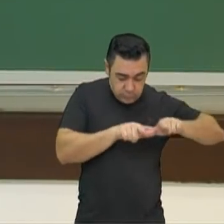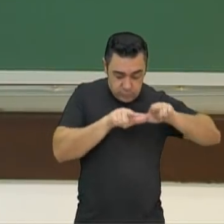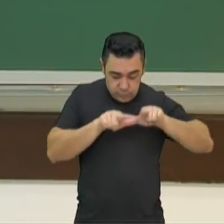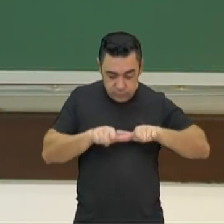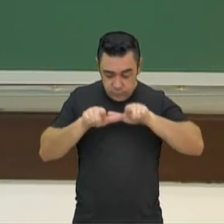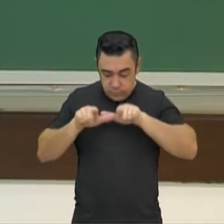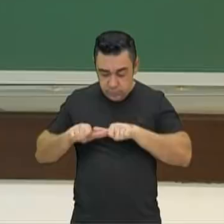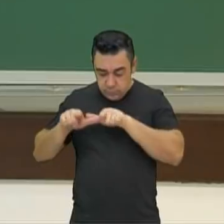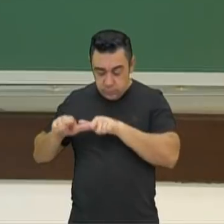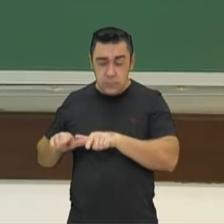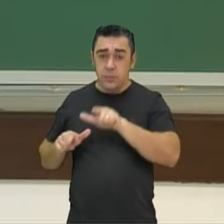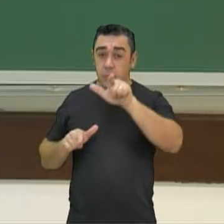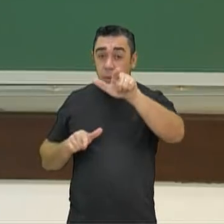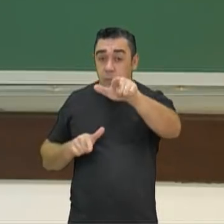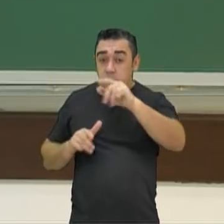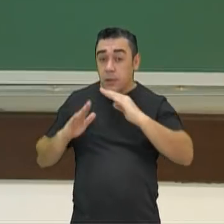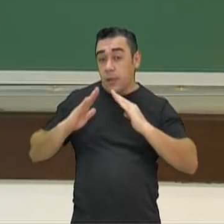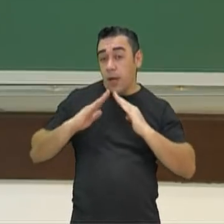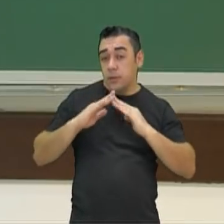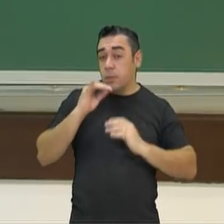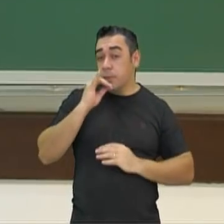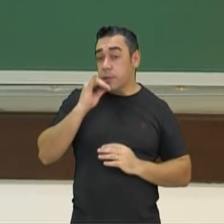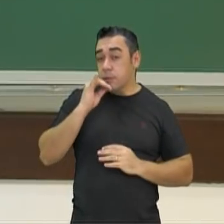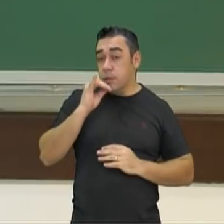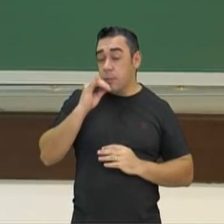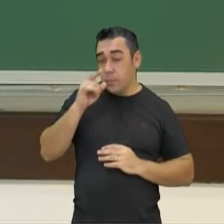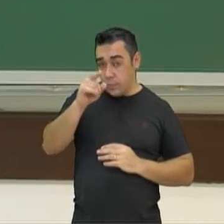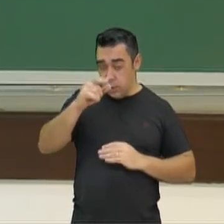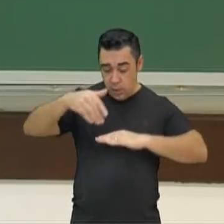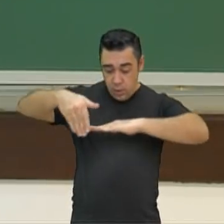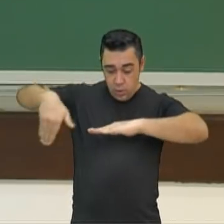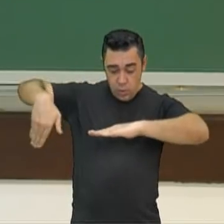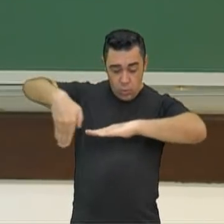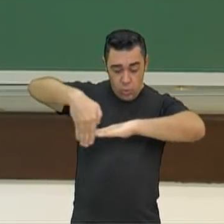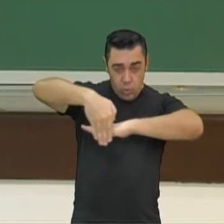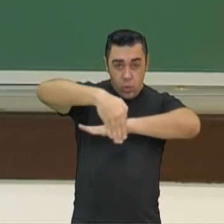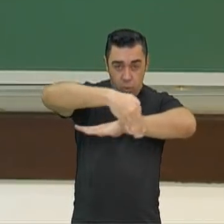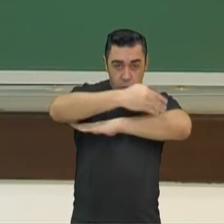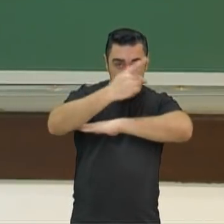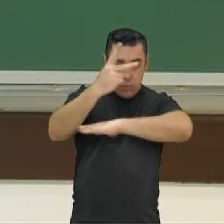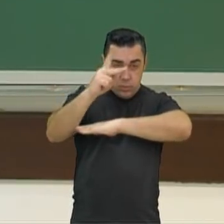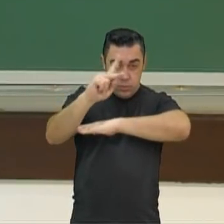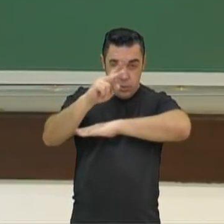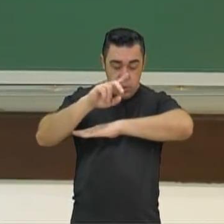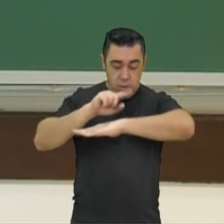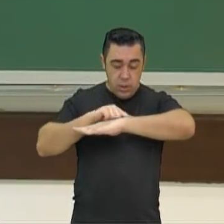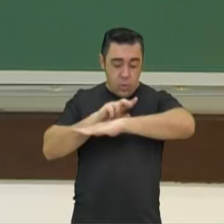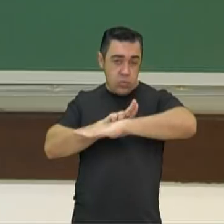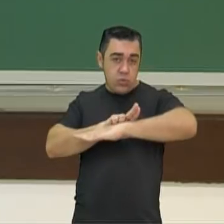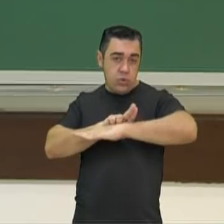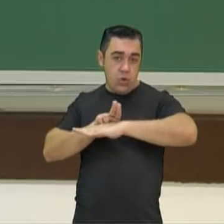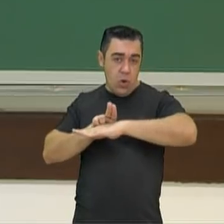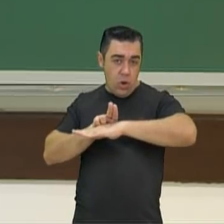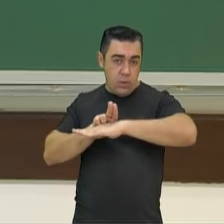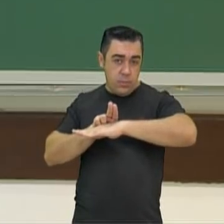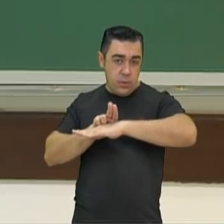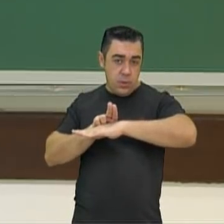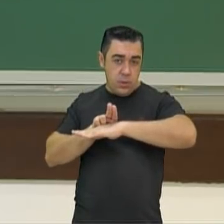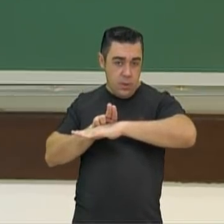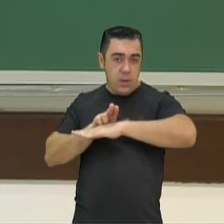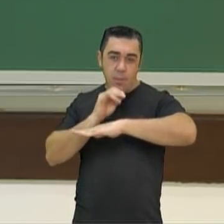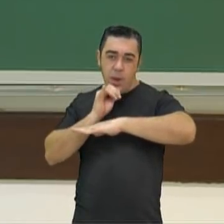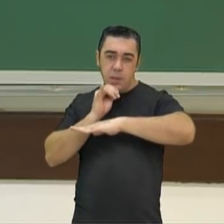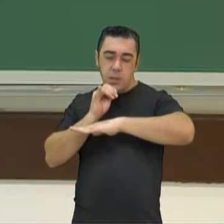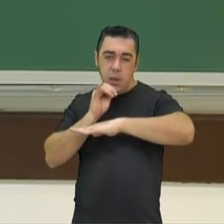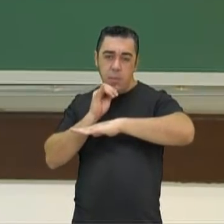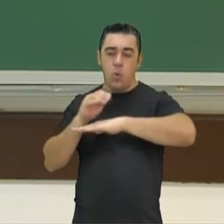dos Palmares, número 28. Entenda o endereço da sua casa, ele sempre vem o nome antes do número. Então vai ser a mesma coisa no xadrez. Você